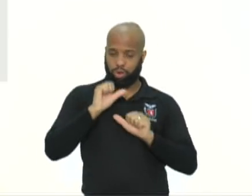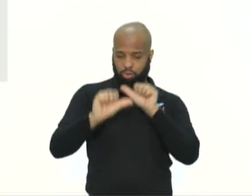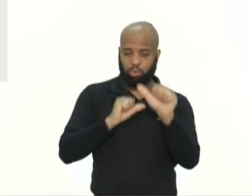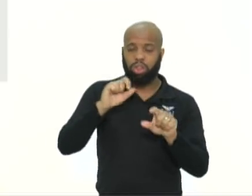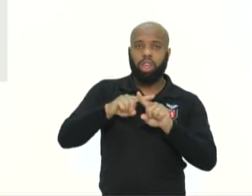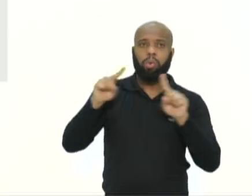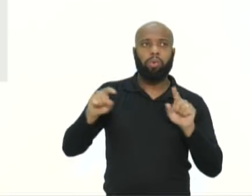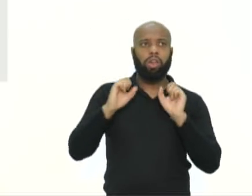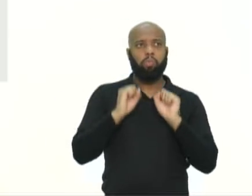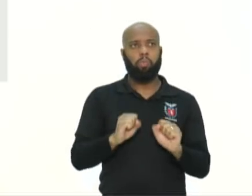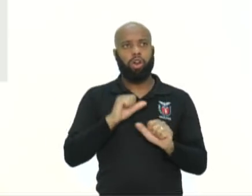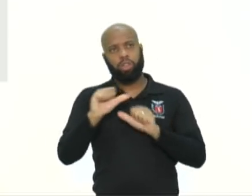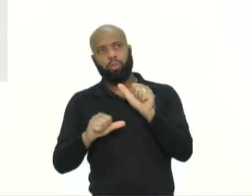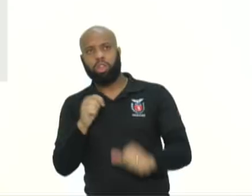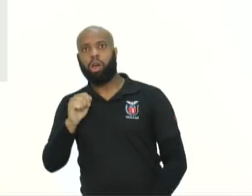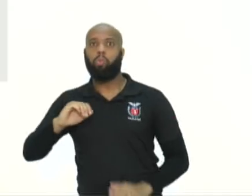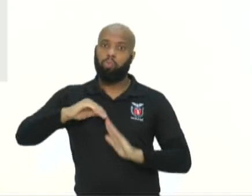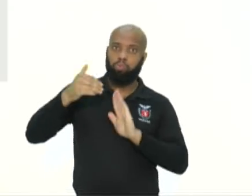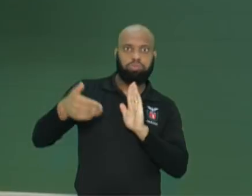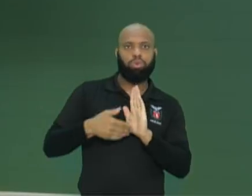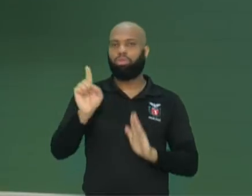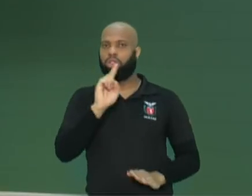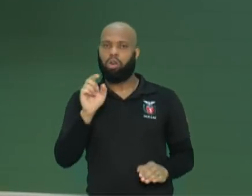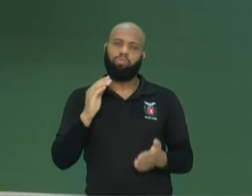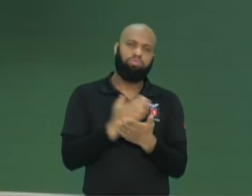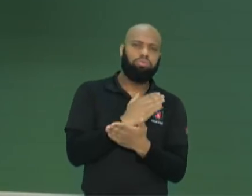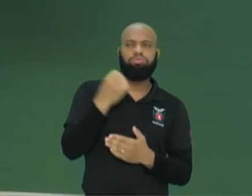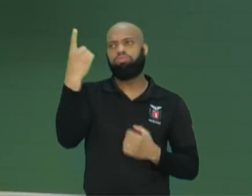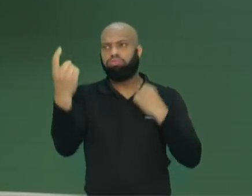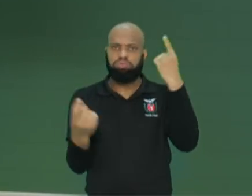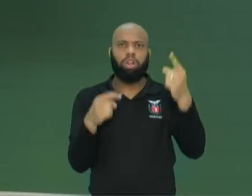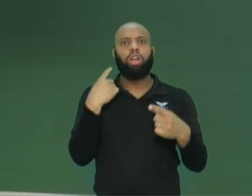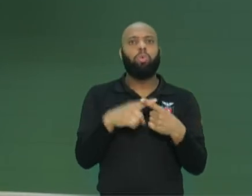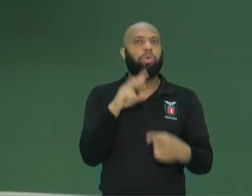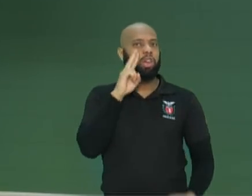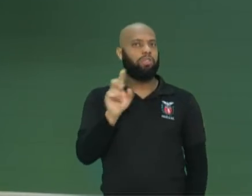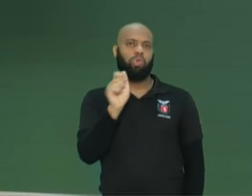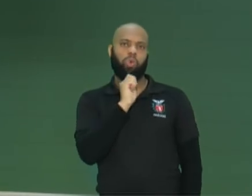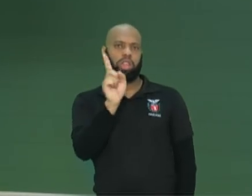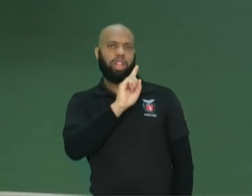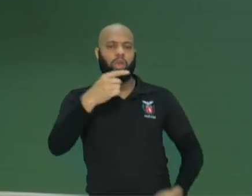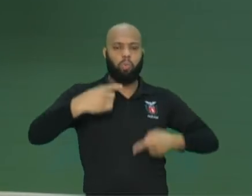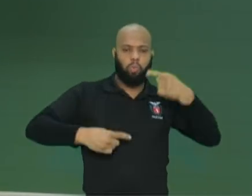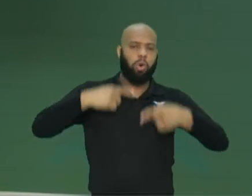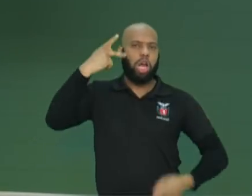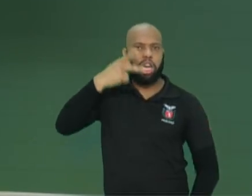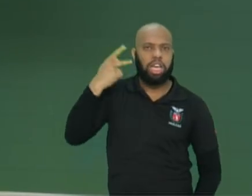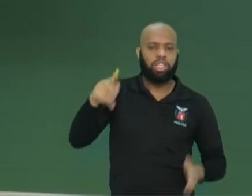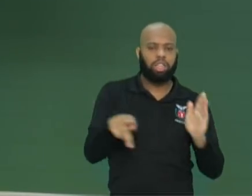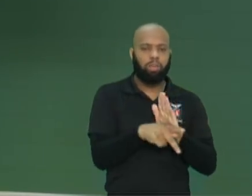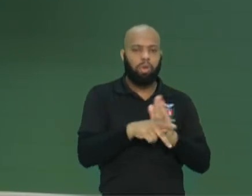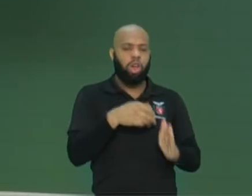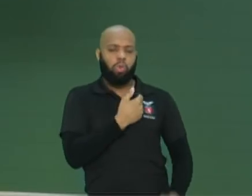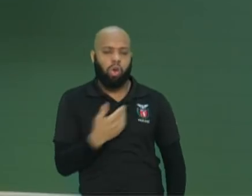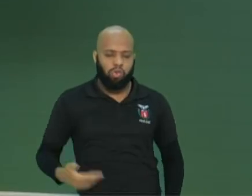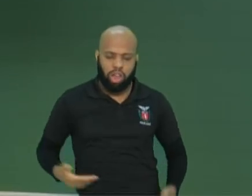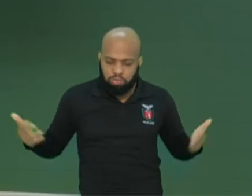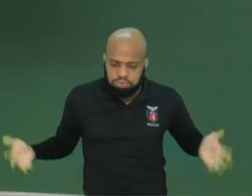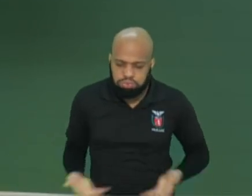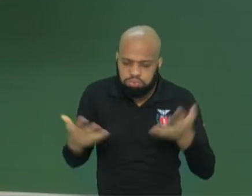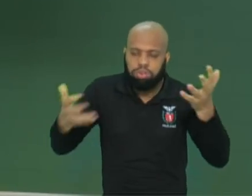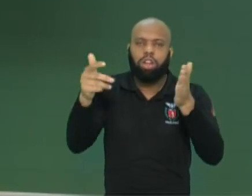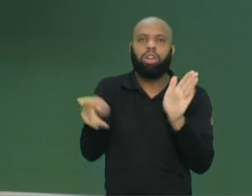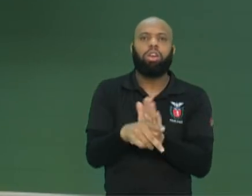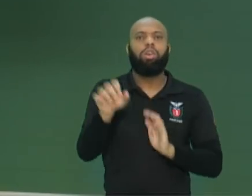mas provavelmente não alterou tão significativamente, porque a gente não viu aí nenhuma política pública que avançou, né,